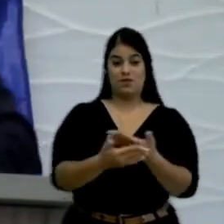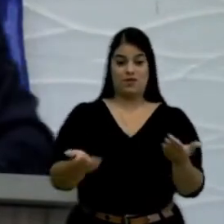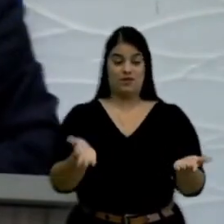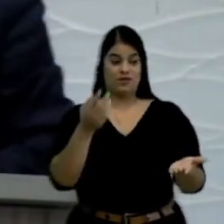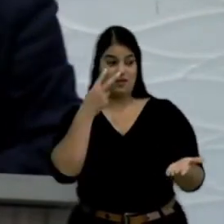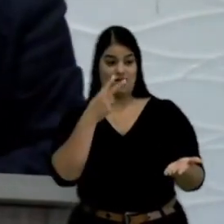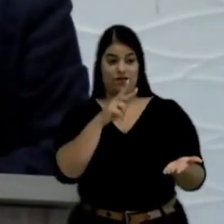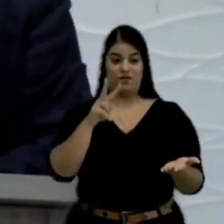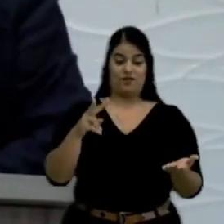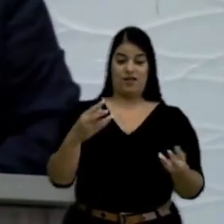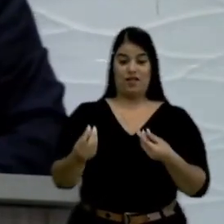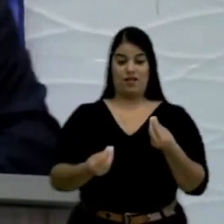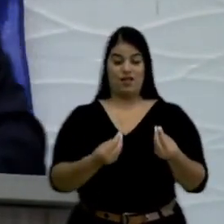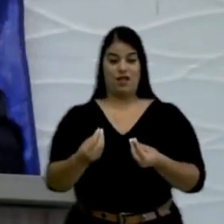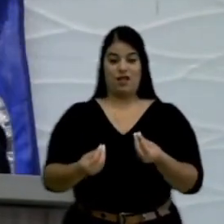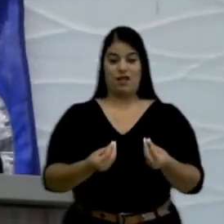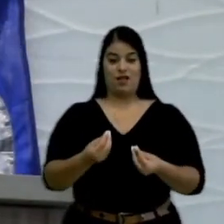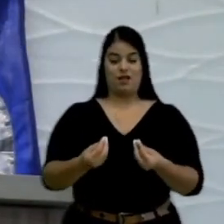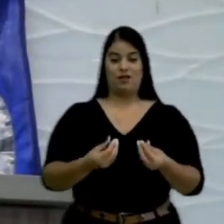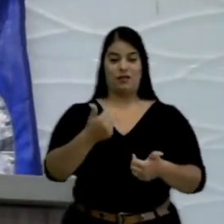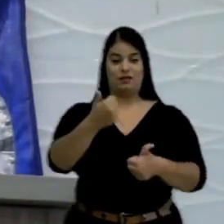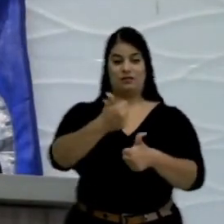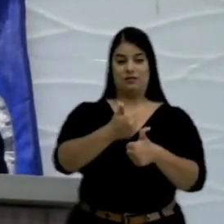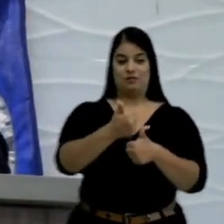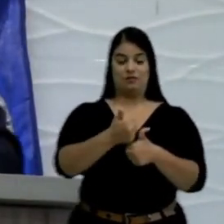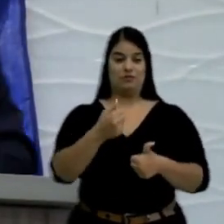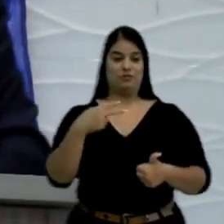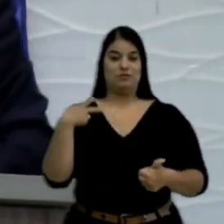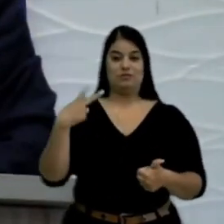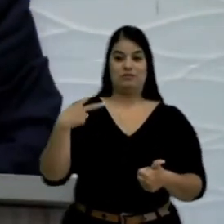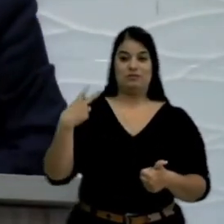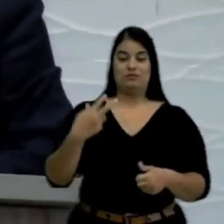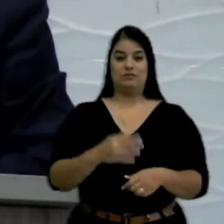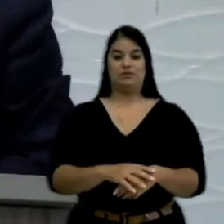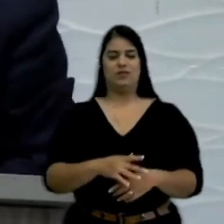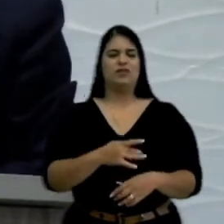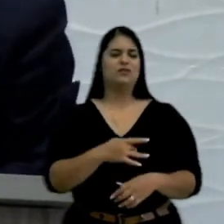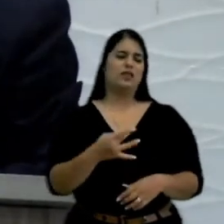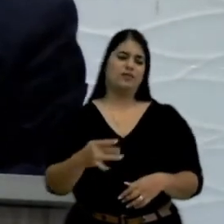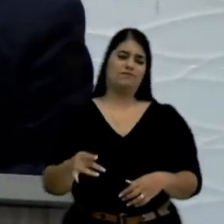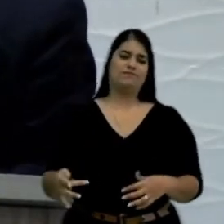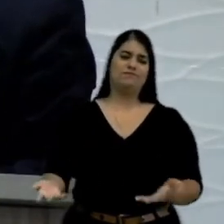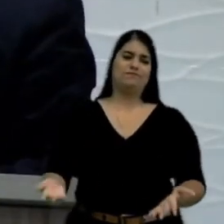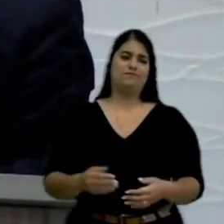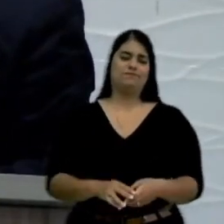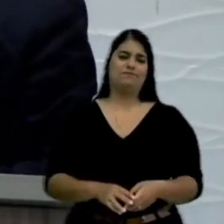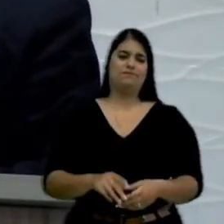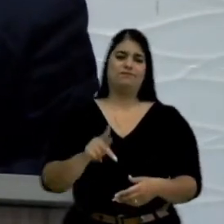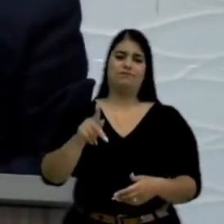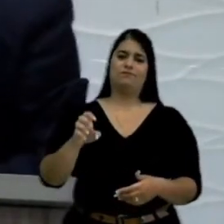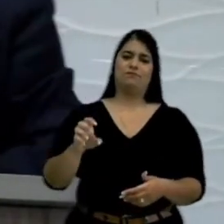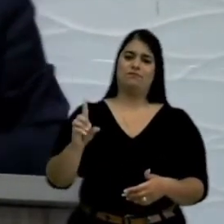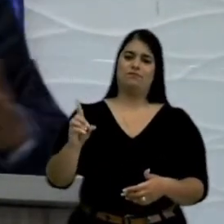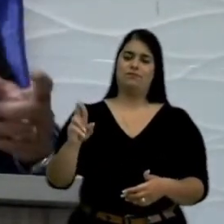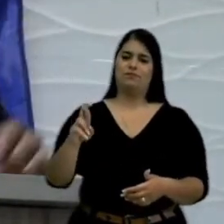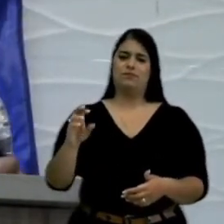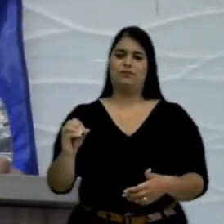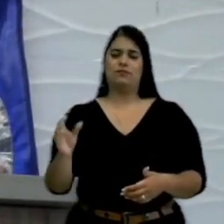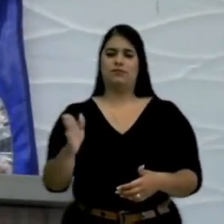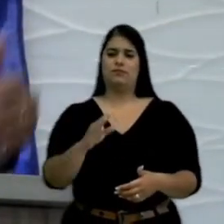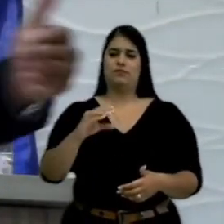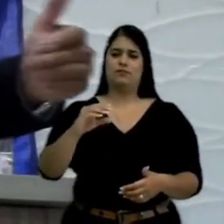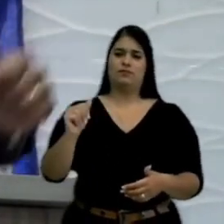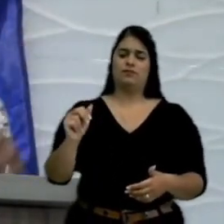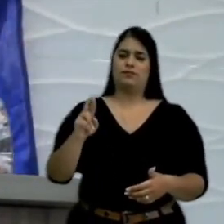é, hoje teve aqui suplente de vereador, eu fiquei com pena do cara, Pedro Carreteiro, aqui com um